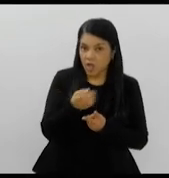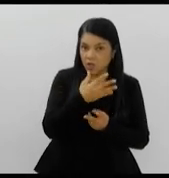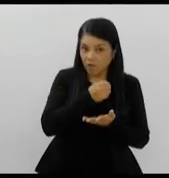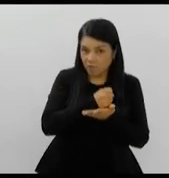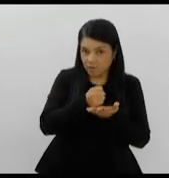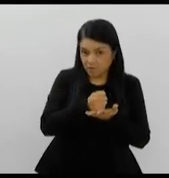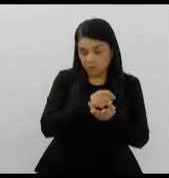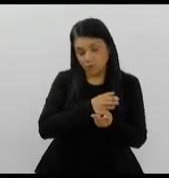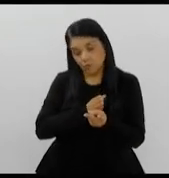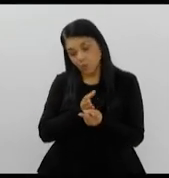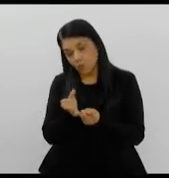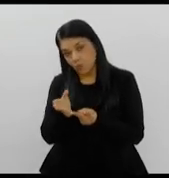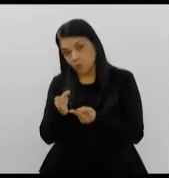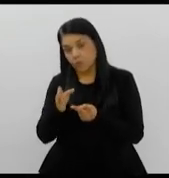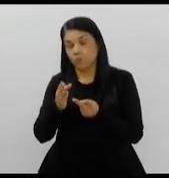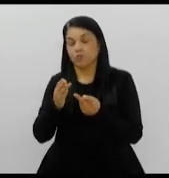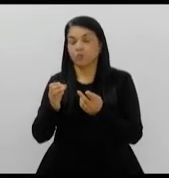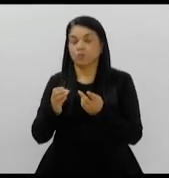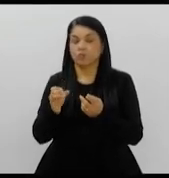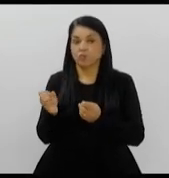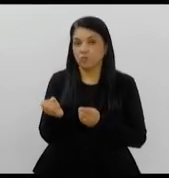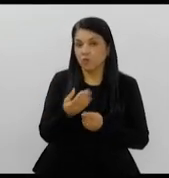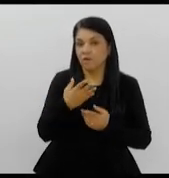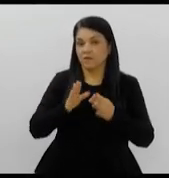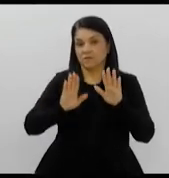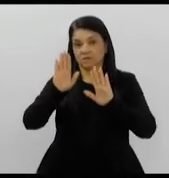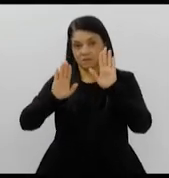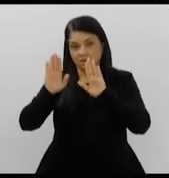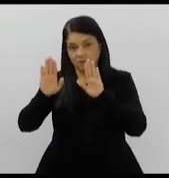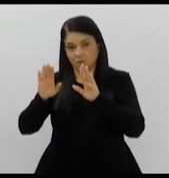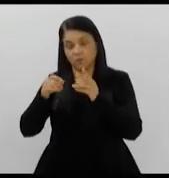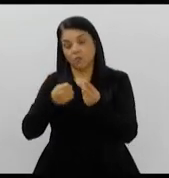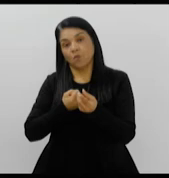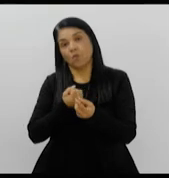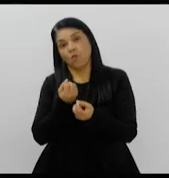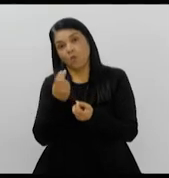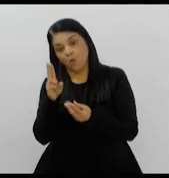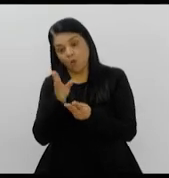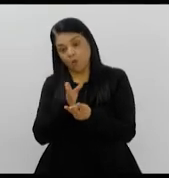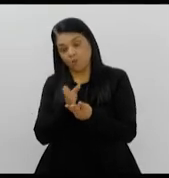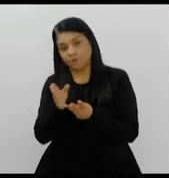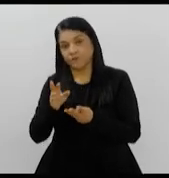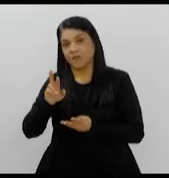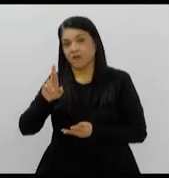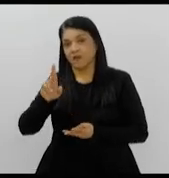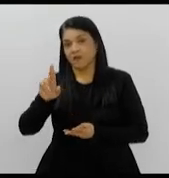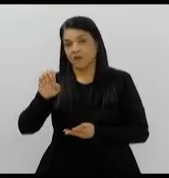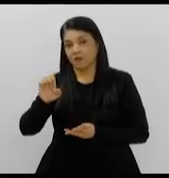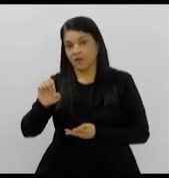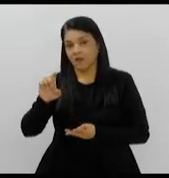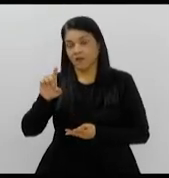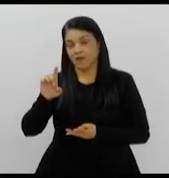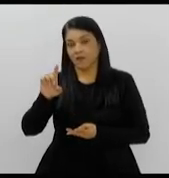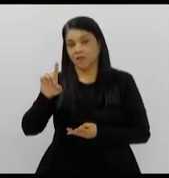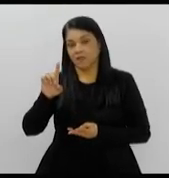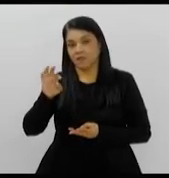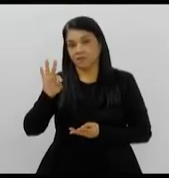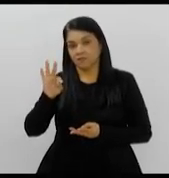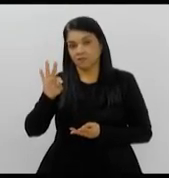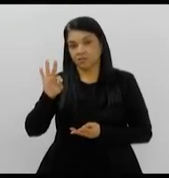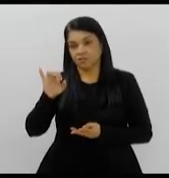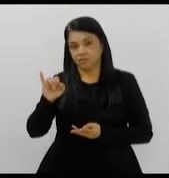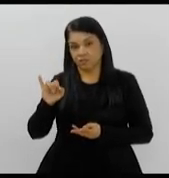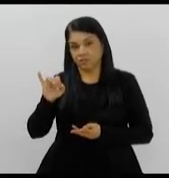licitação, ou reestatiza. No entanto, dada a importância estratégica dessa decisão,